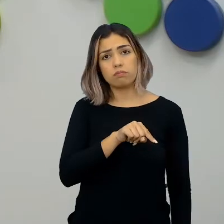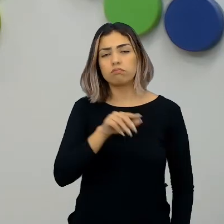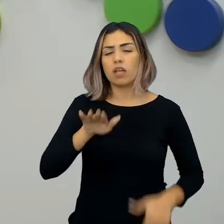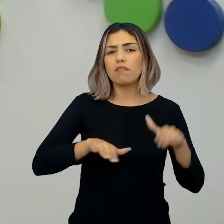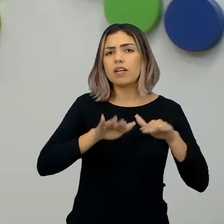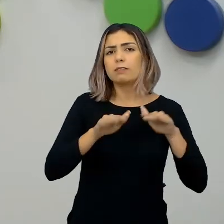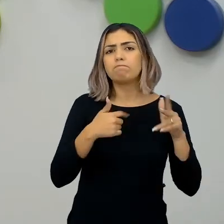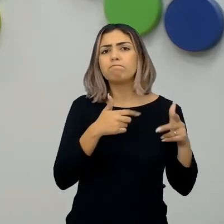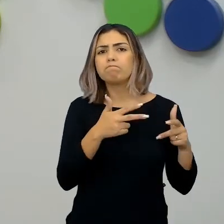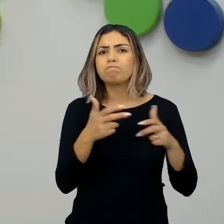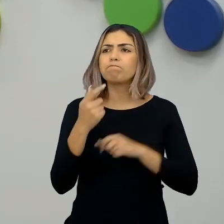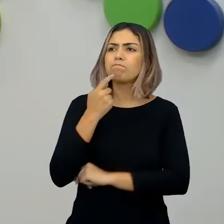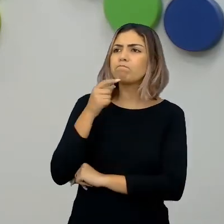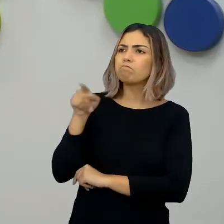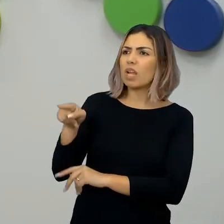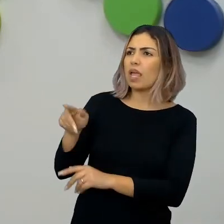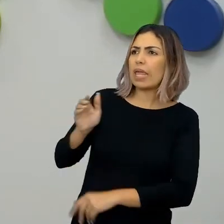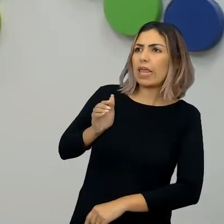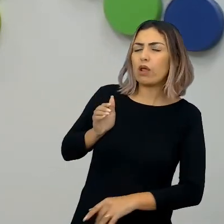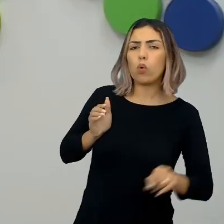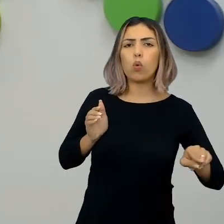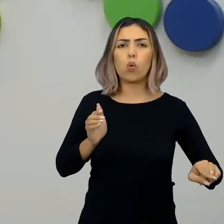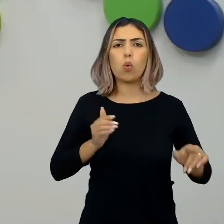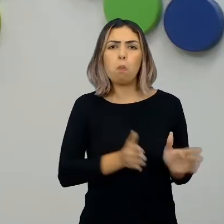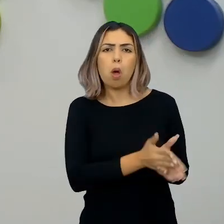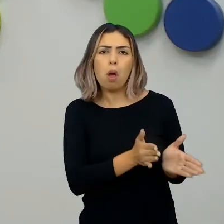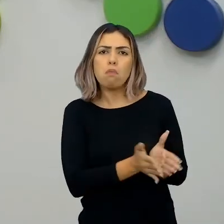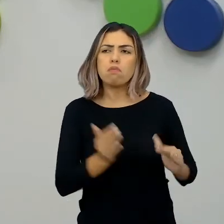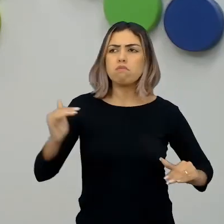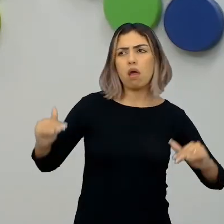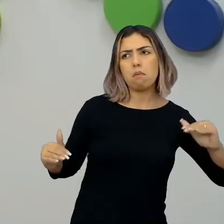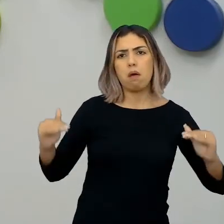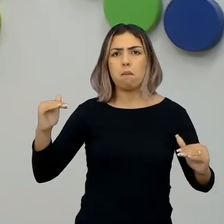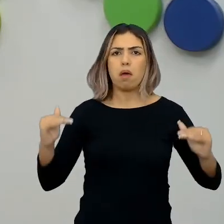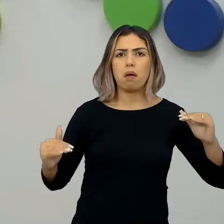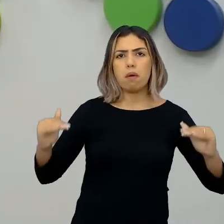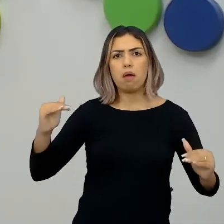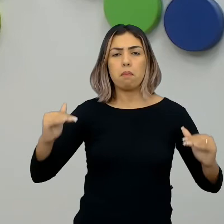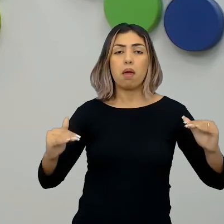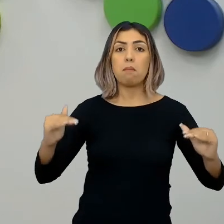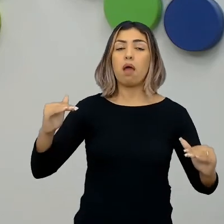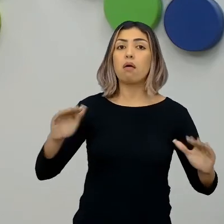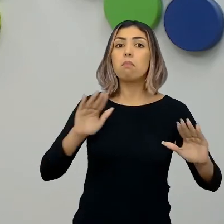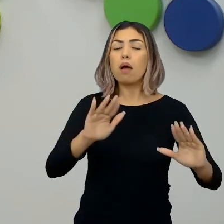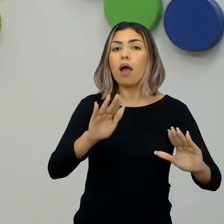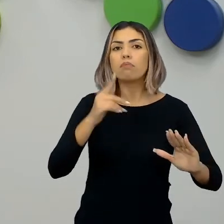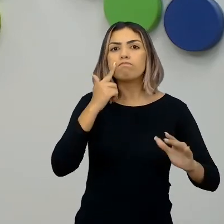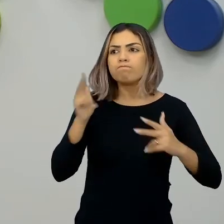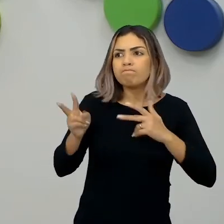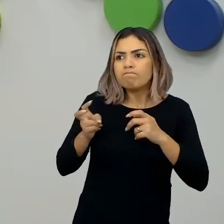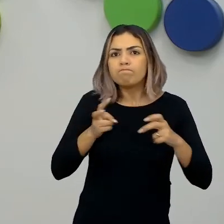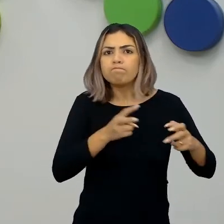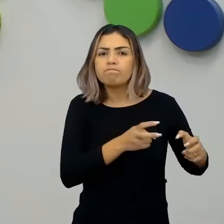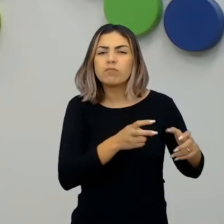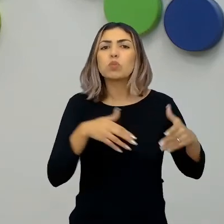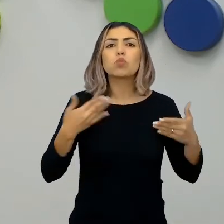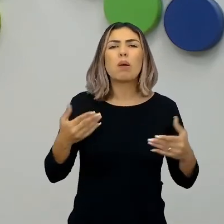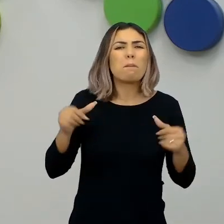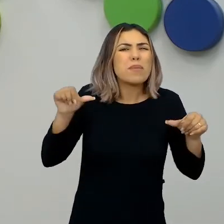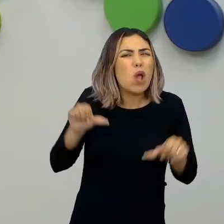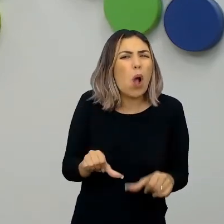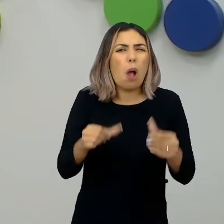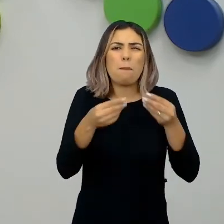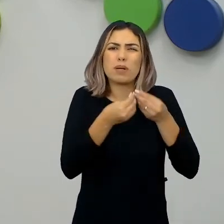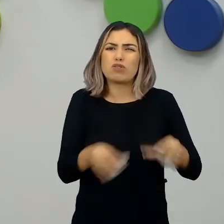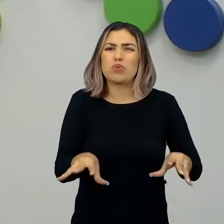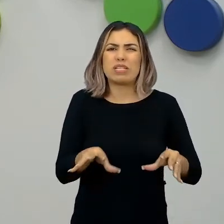mesmo com questão de classes, a gente vê que os grupos sociais mais prejudicados, e isso historicamente falando, são as pessoas de